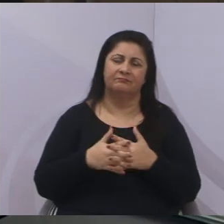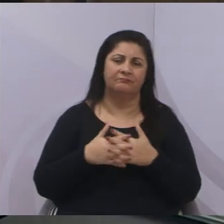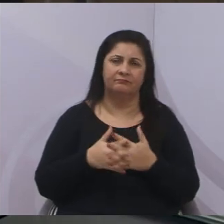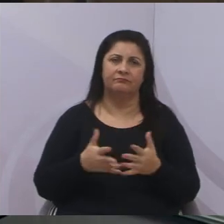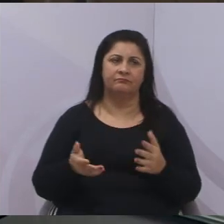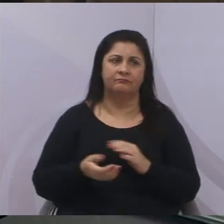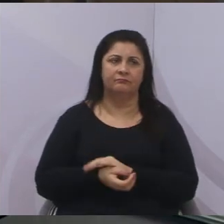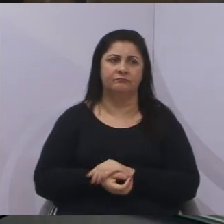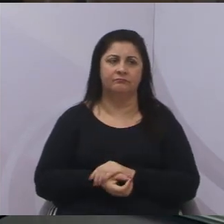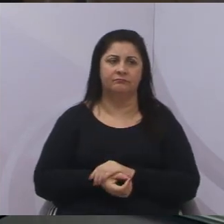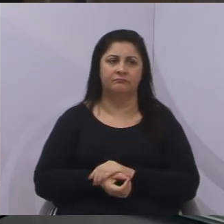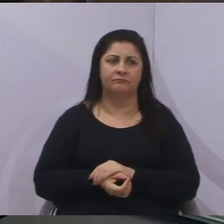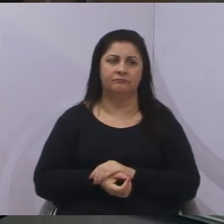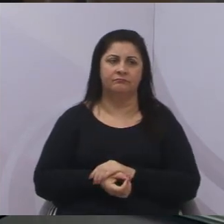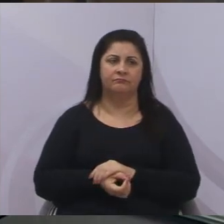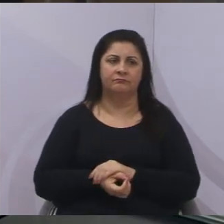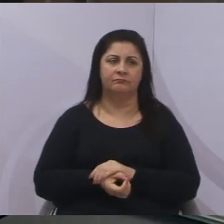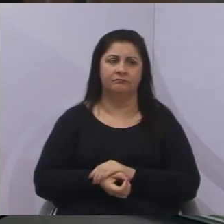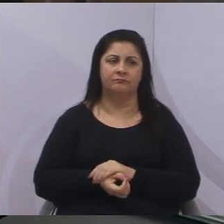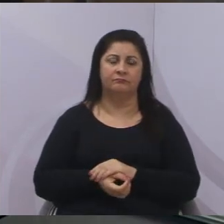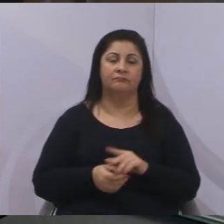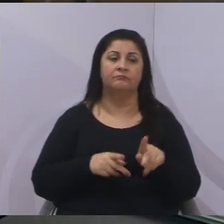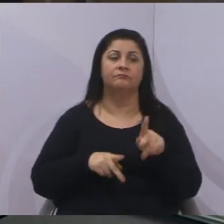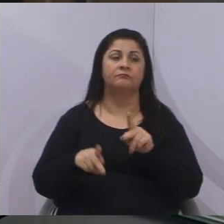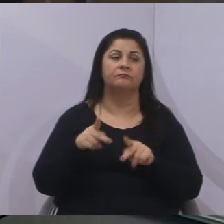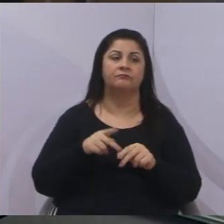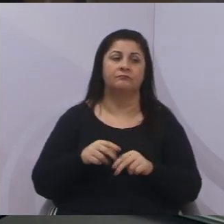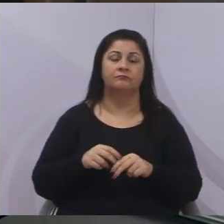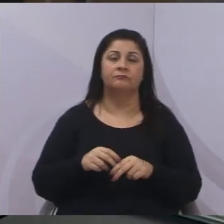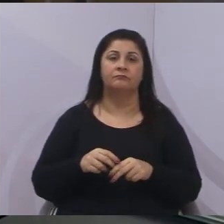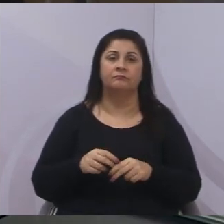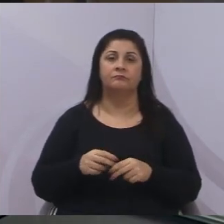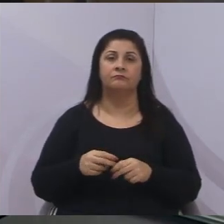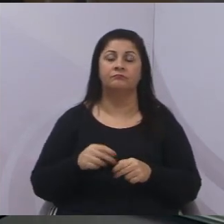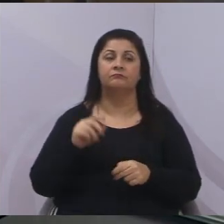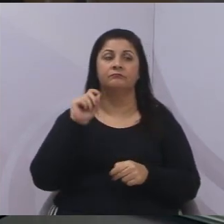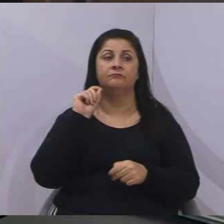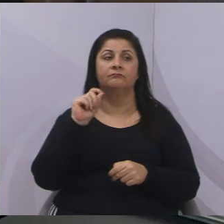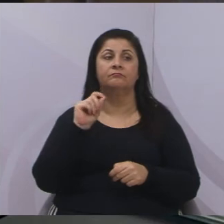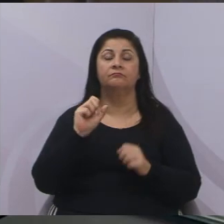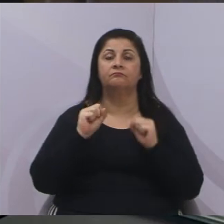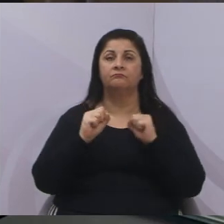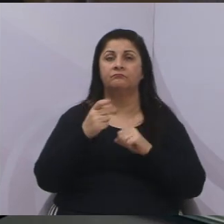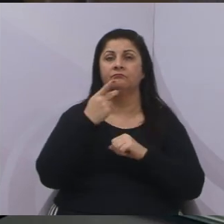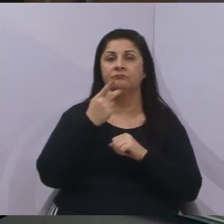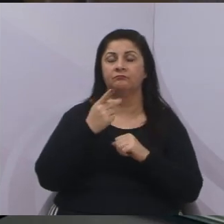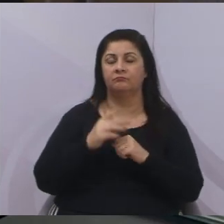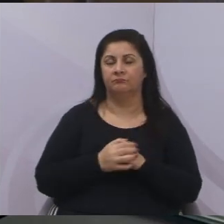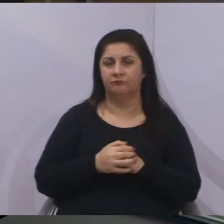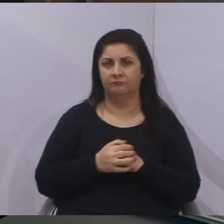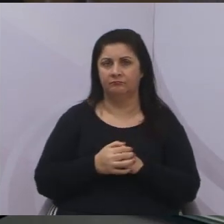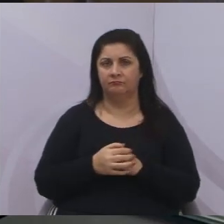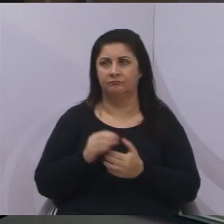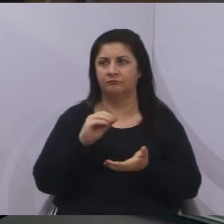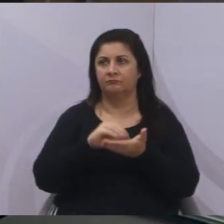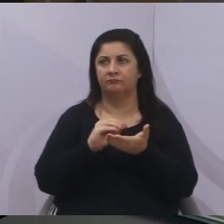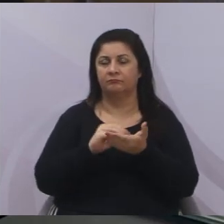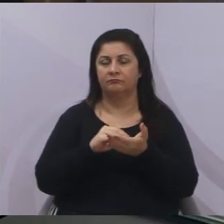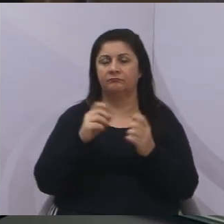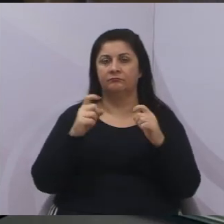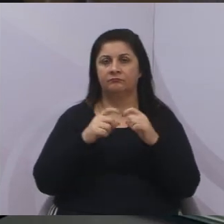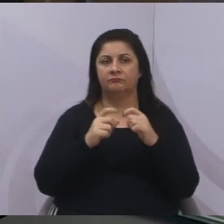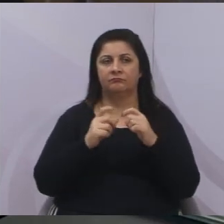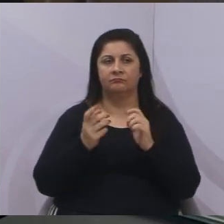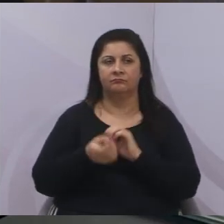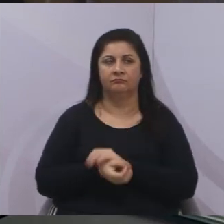N questões. Mas para a população, o que nós podemos dizer com relação a essa falta de médicos, de uma maneira bem